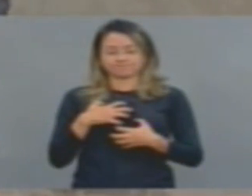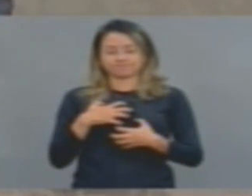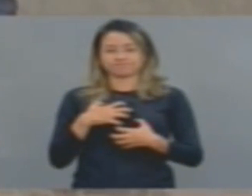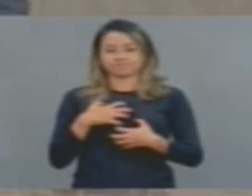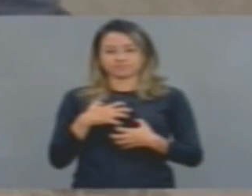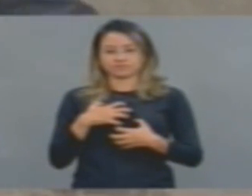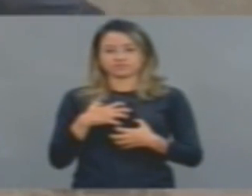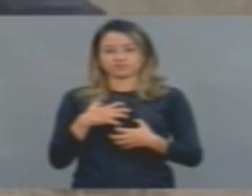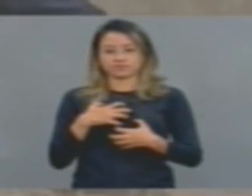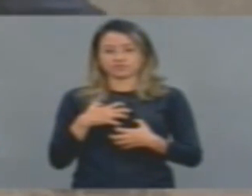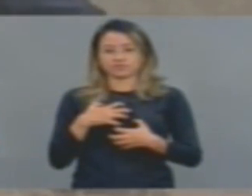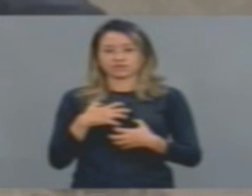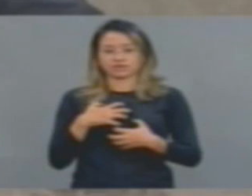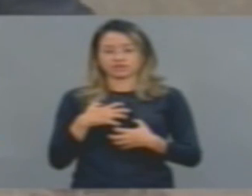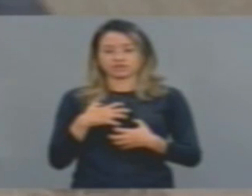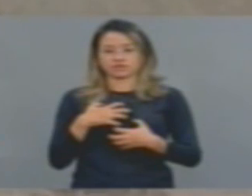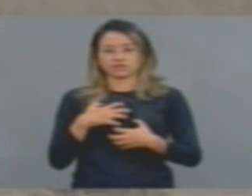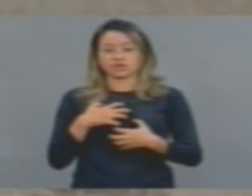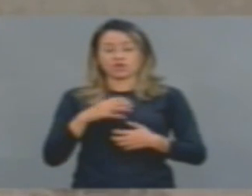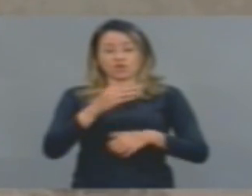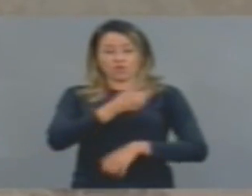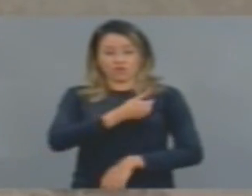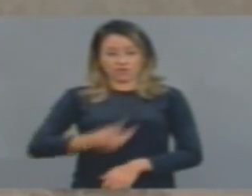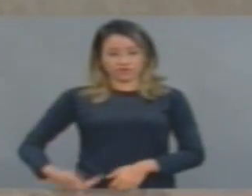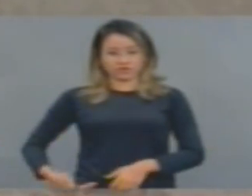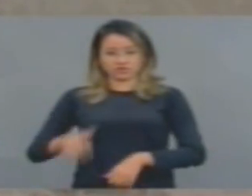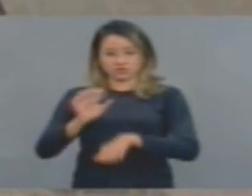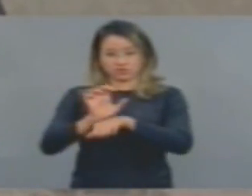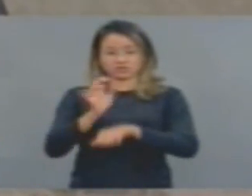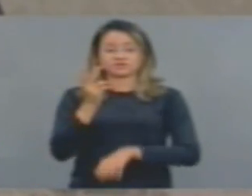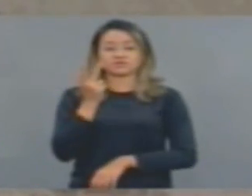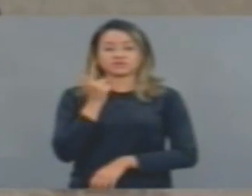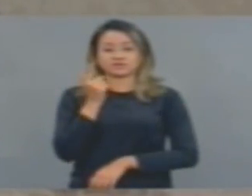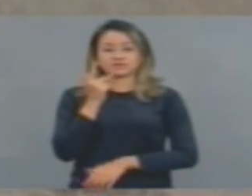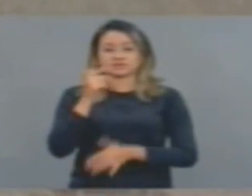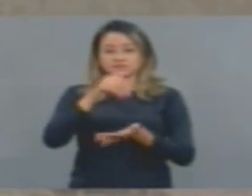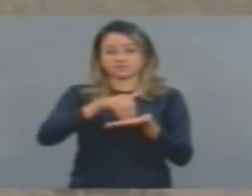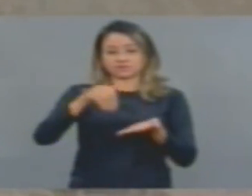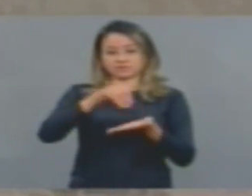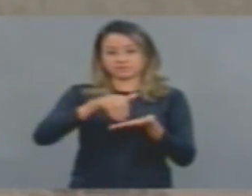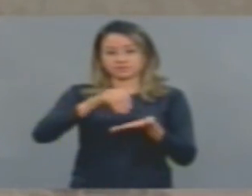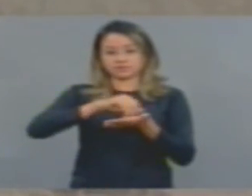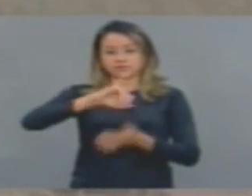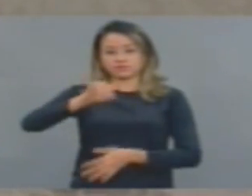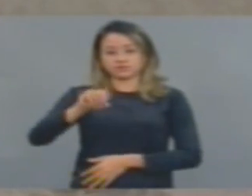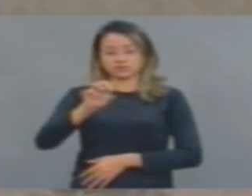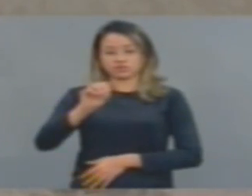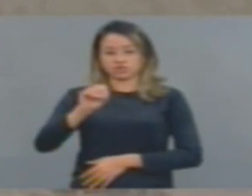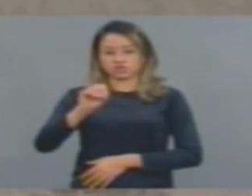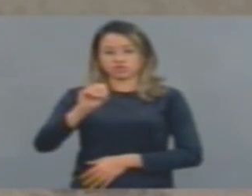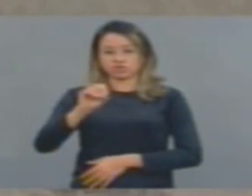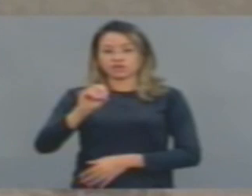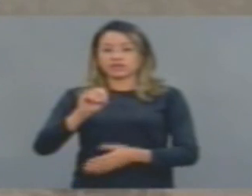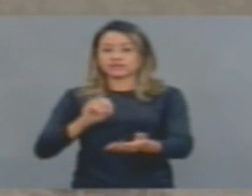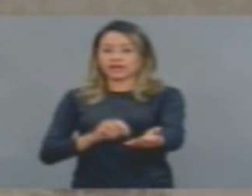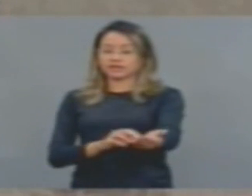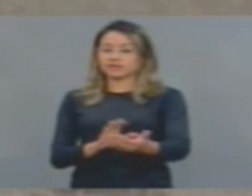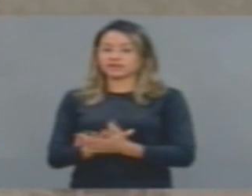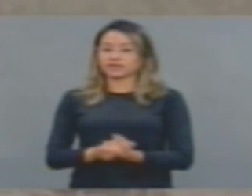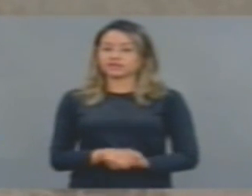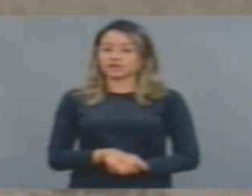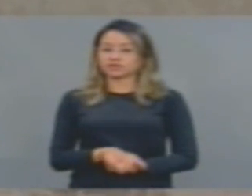de construção de unidades. O governo do Estado do Ceará está aqui, o secretário Josbertini deu uma declaração dizendo que o